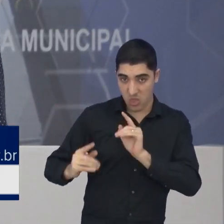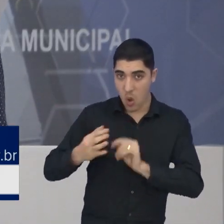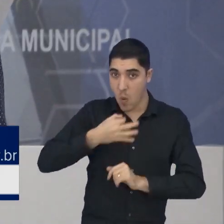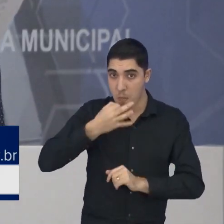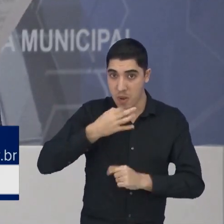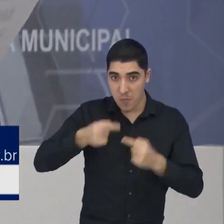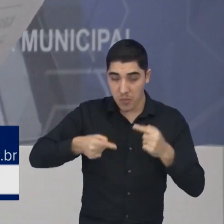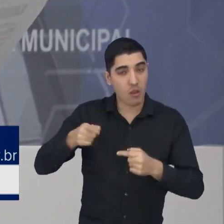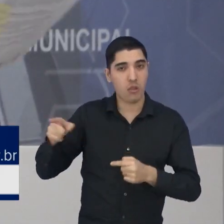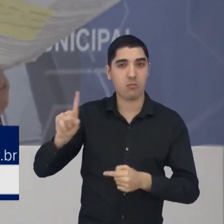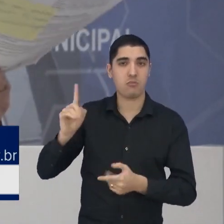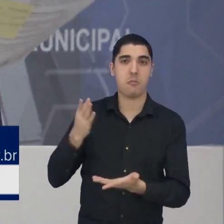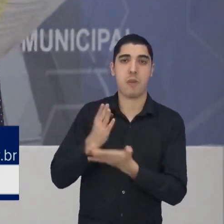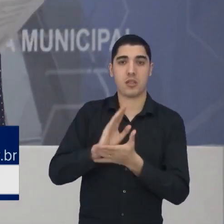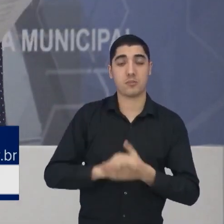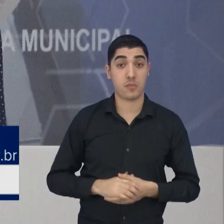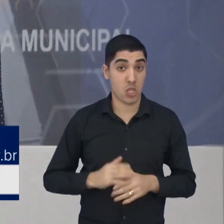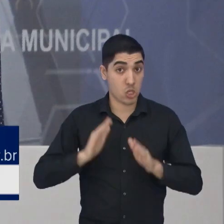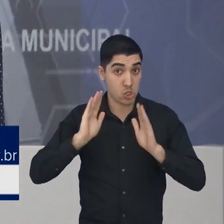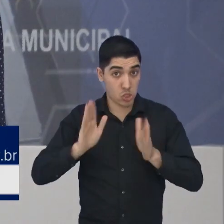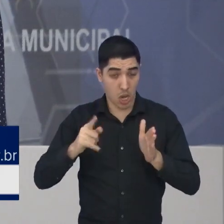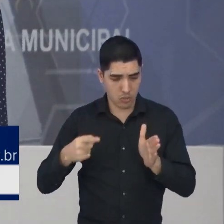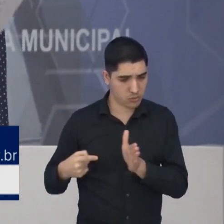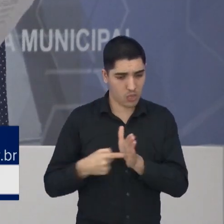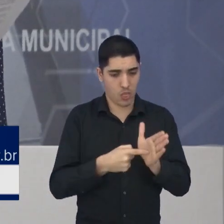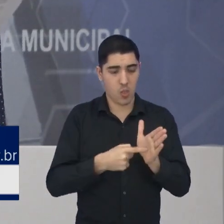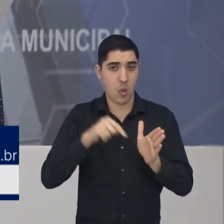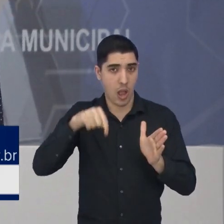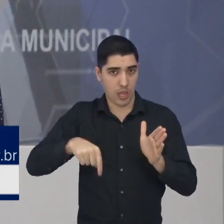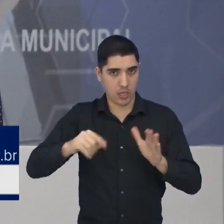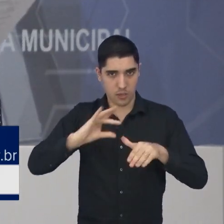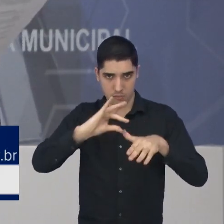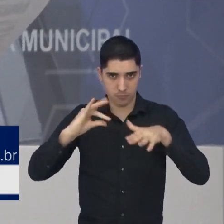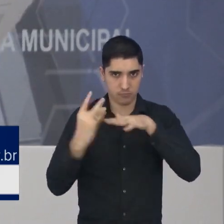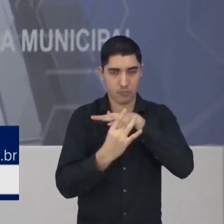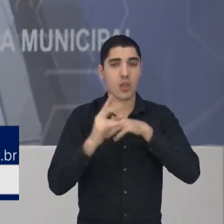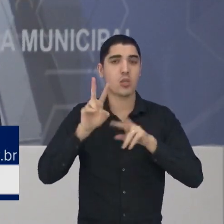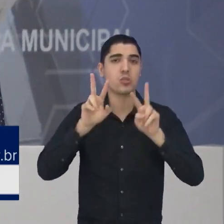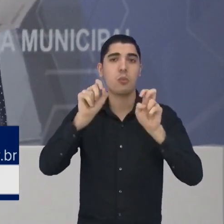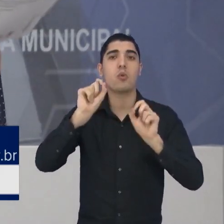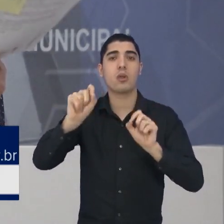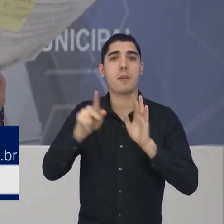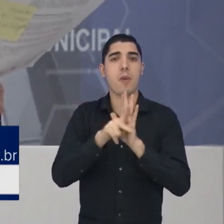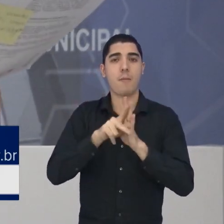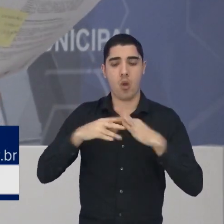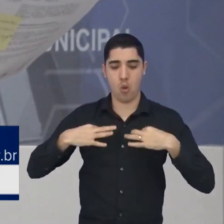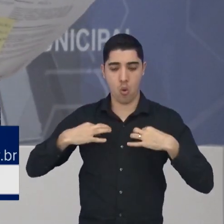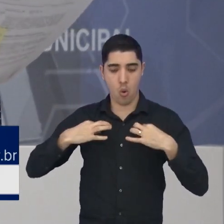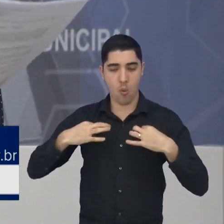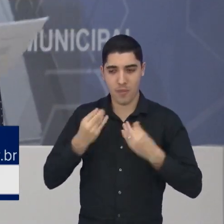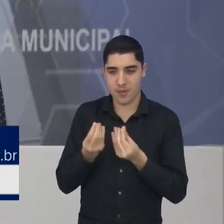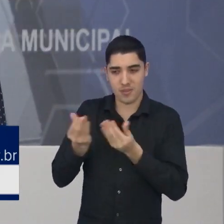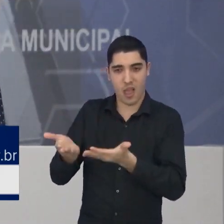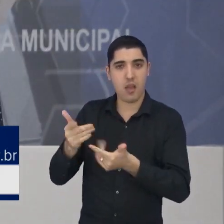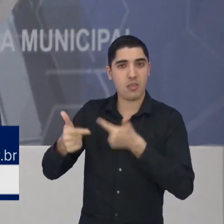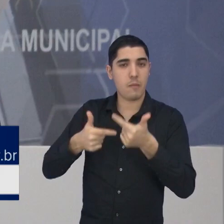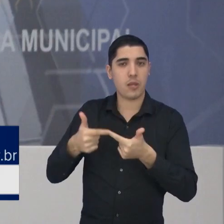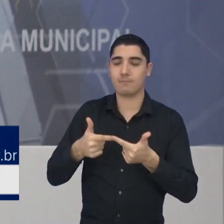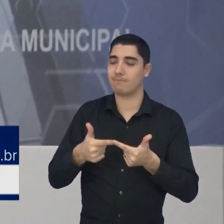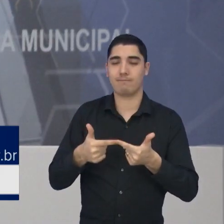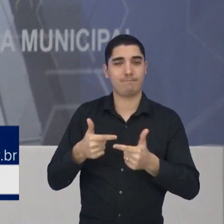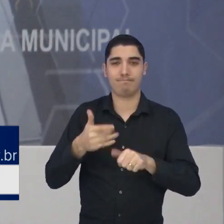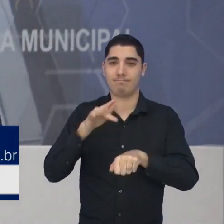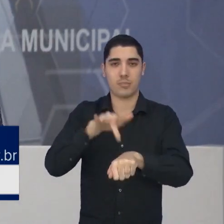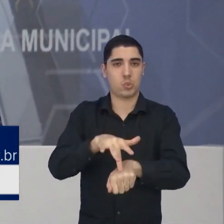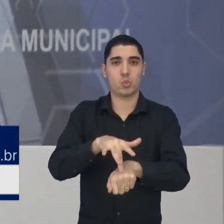Já foi denunciado aqui na rede social o custo da aquisição de uniformes, que foi um absurdo que aconteceu, e estamos